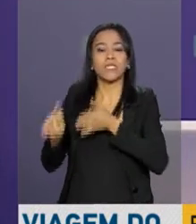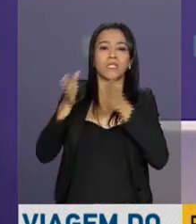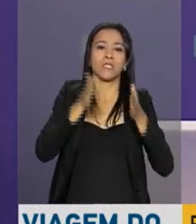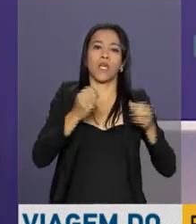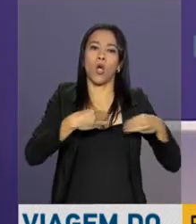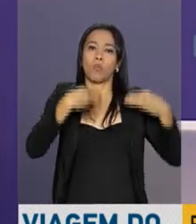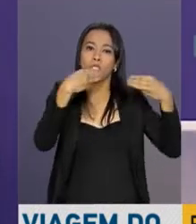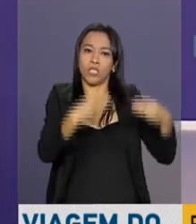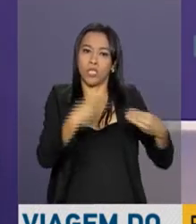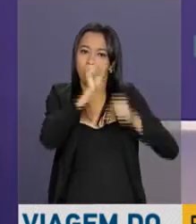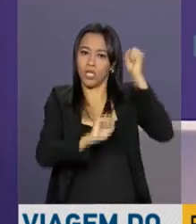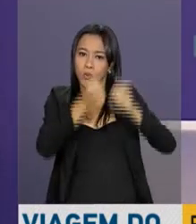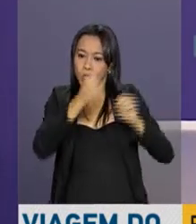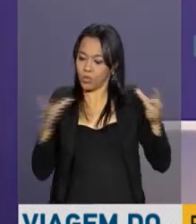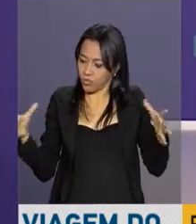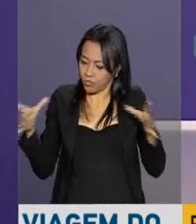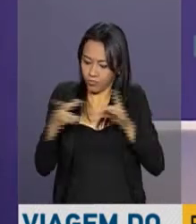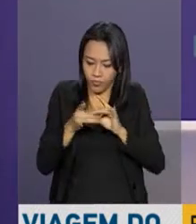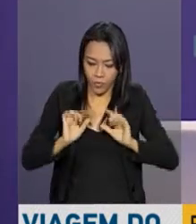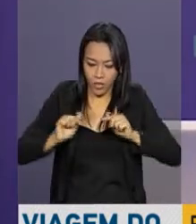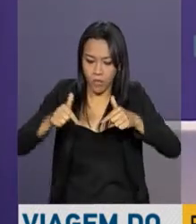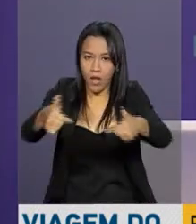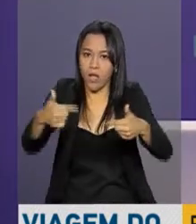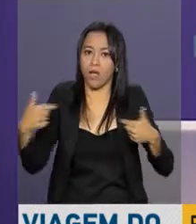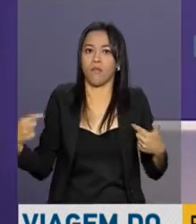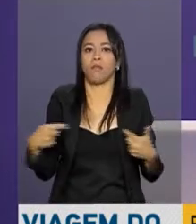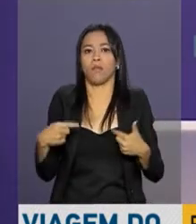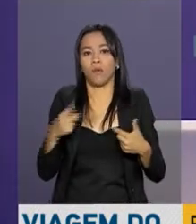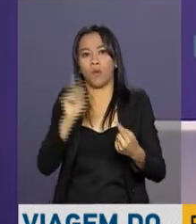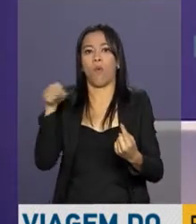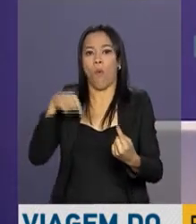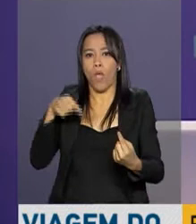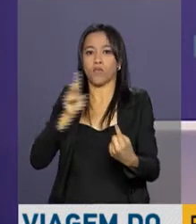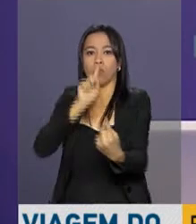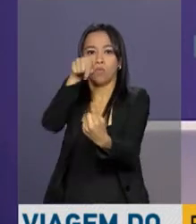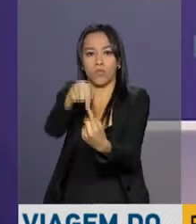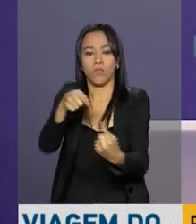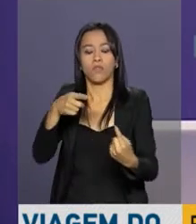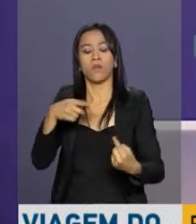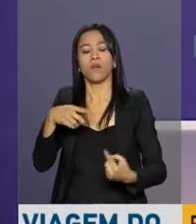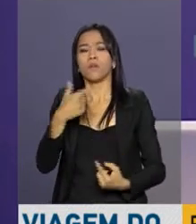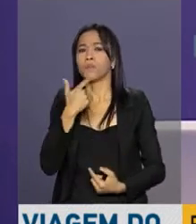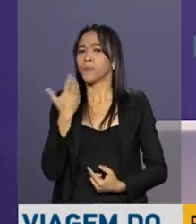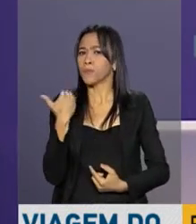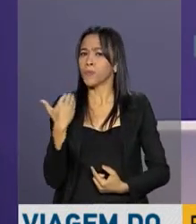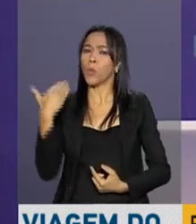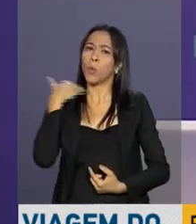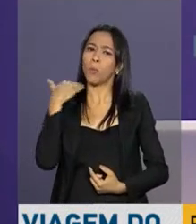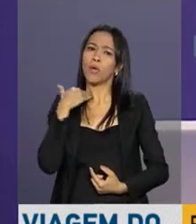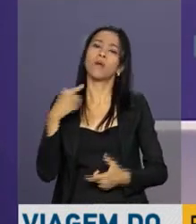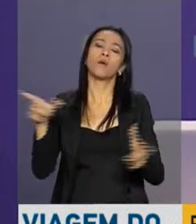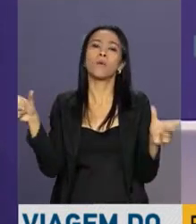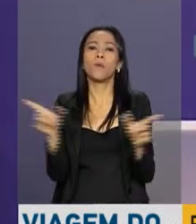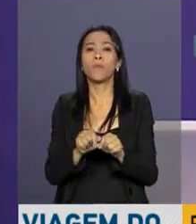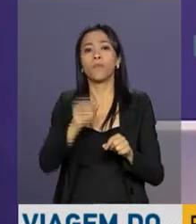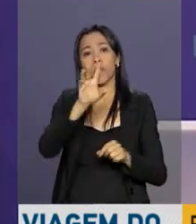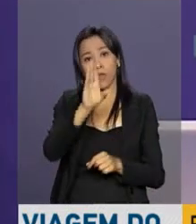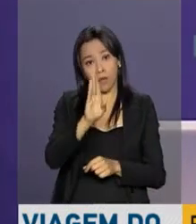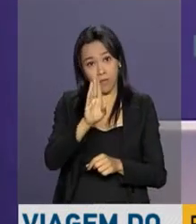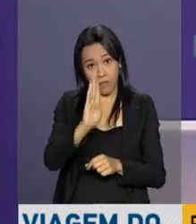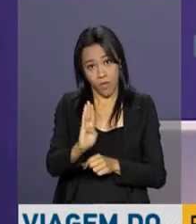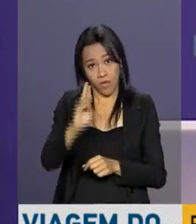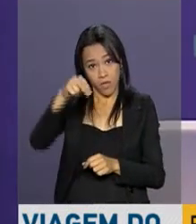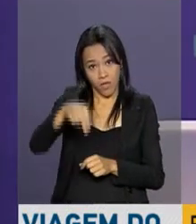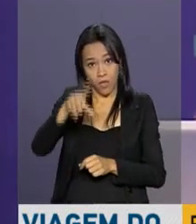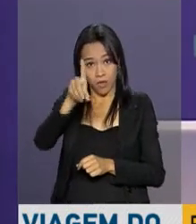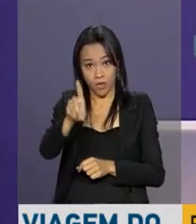trabalharem nesse sentido. Aliás, muito recentemente, o Banco Nacional de Desenvolvimento Econômico e Social abriu uma